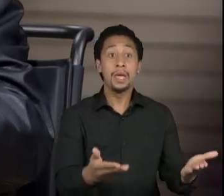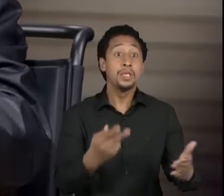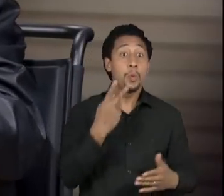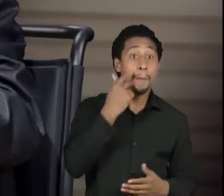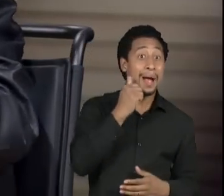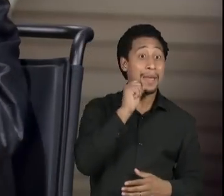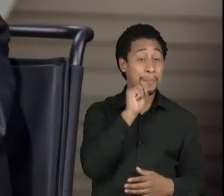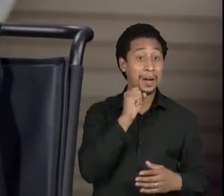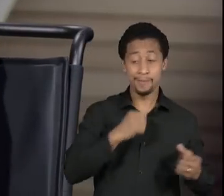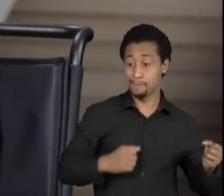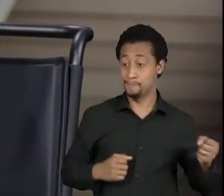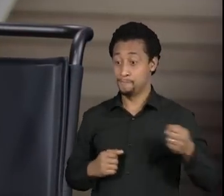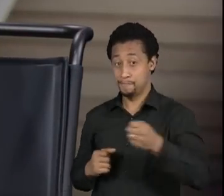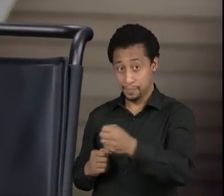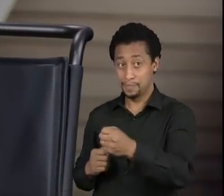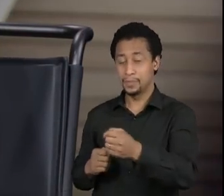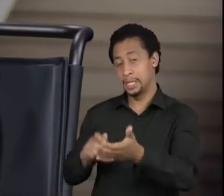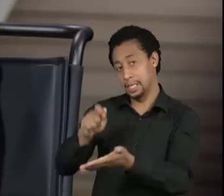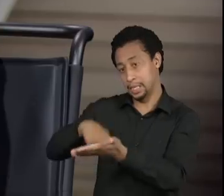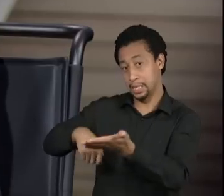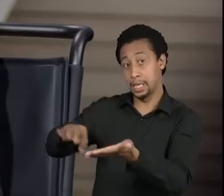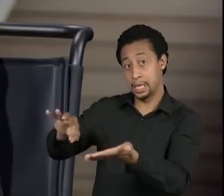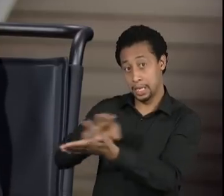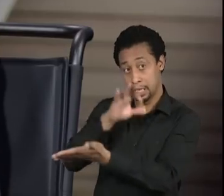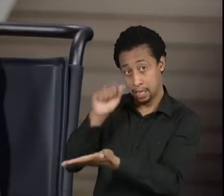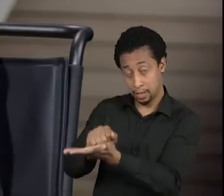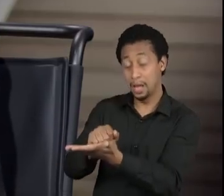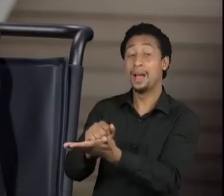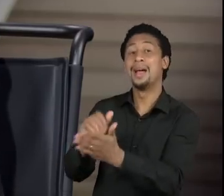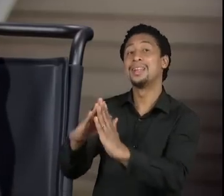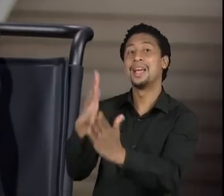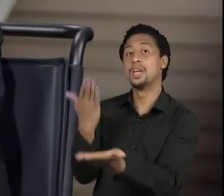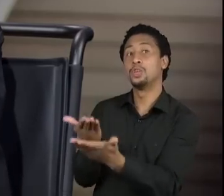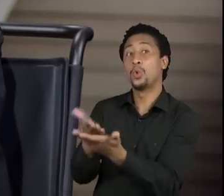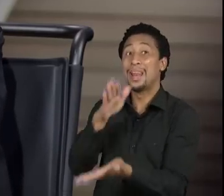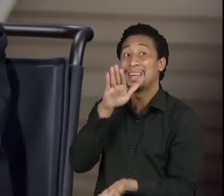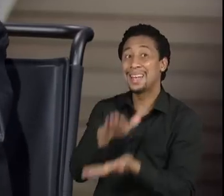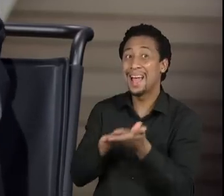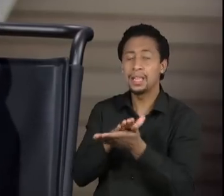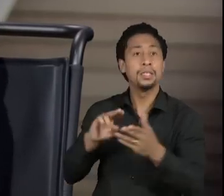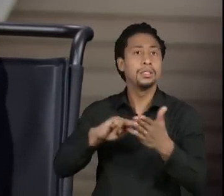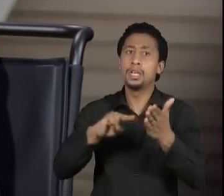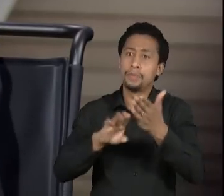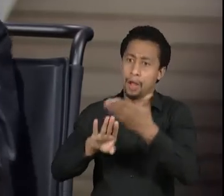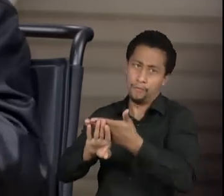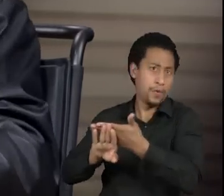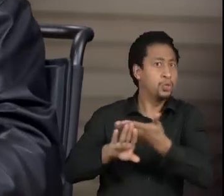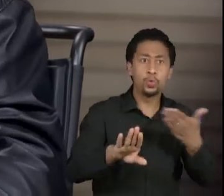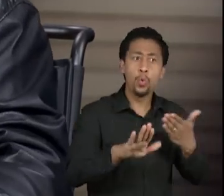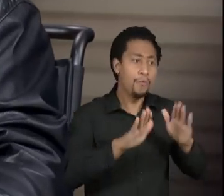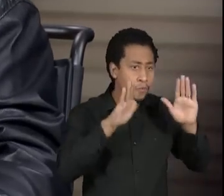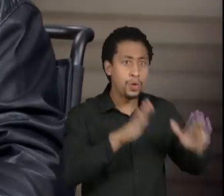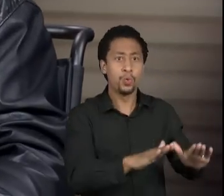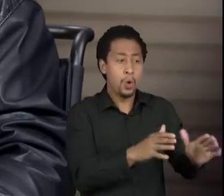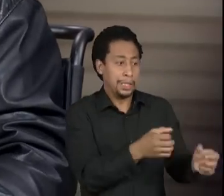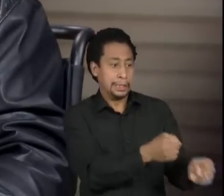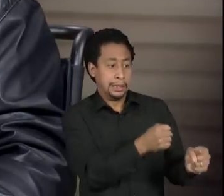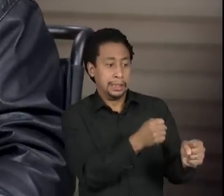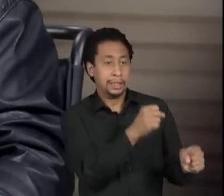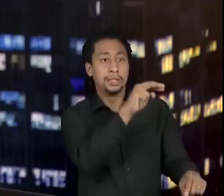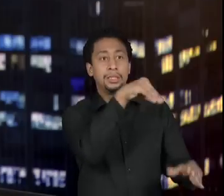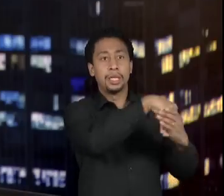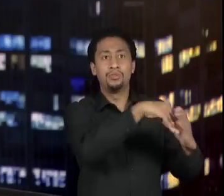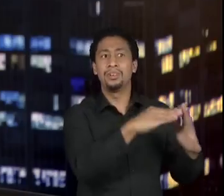pela escola. E é esse o ponto. Os pais não têm o direito de privar a criança desta experiência de